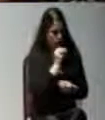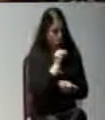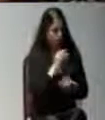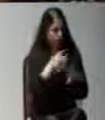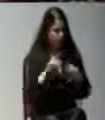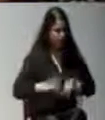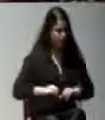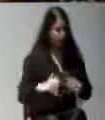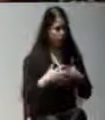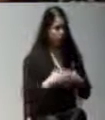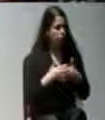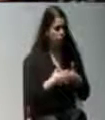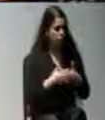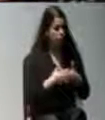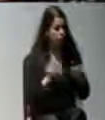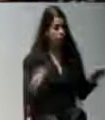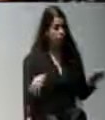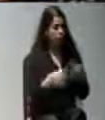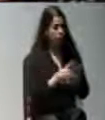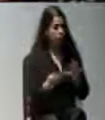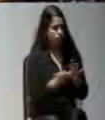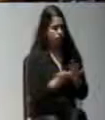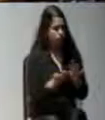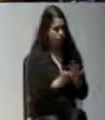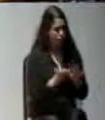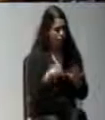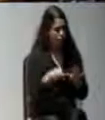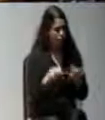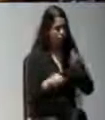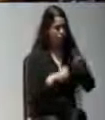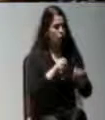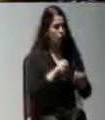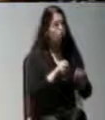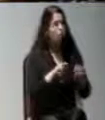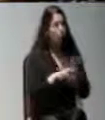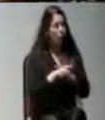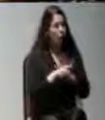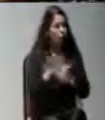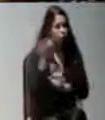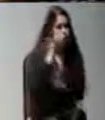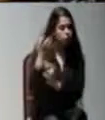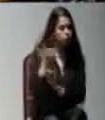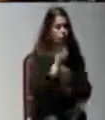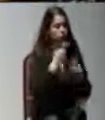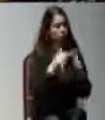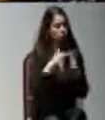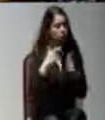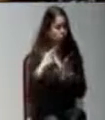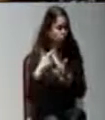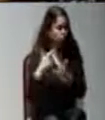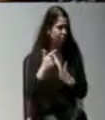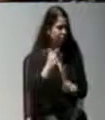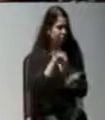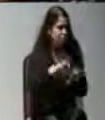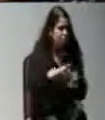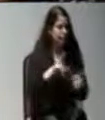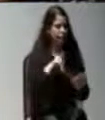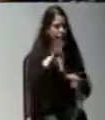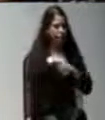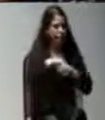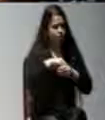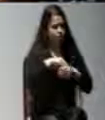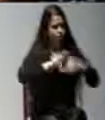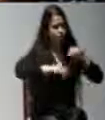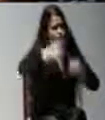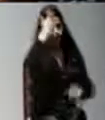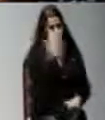precariedades, o que une essas duas é provocada das crises do capitalismo é inerente ao ser humano, é